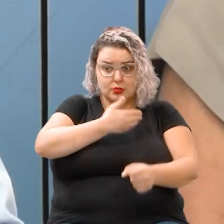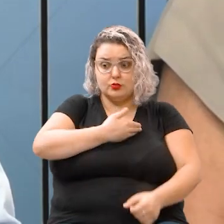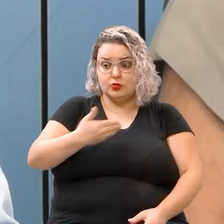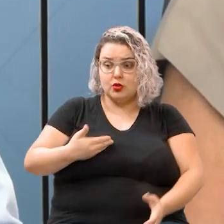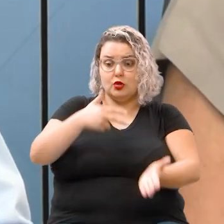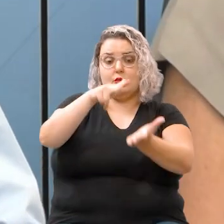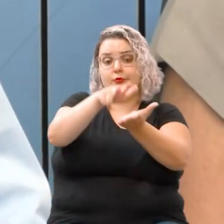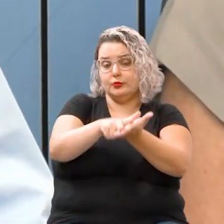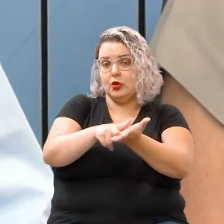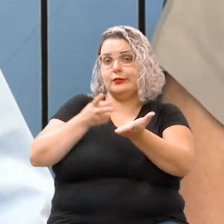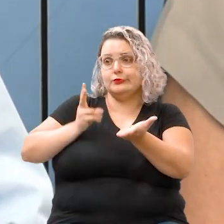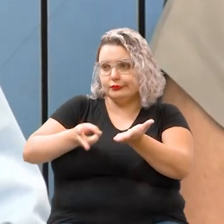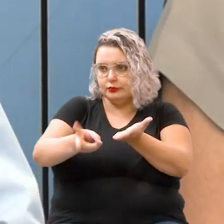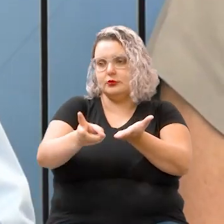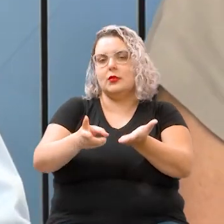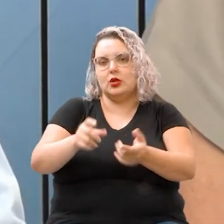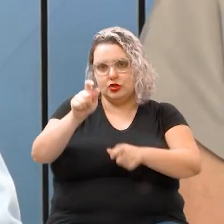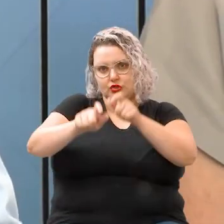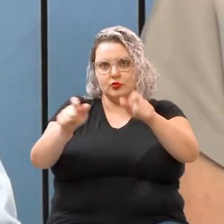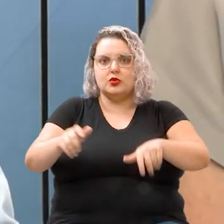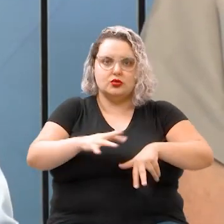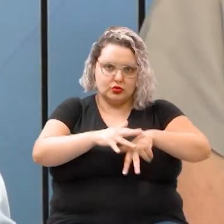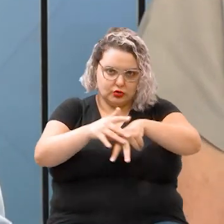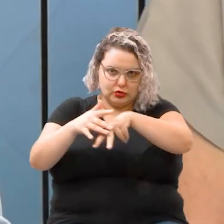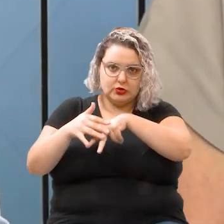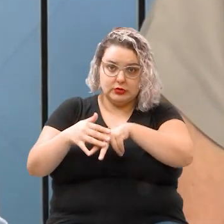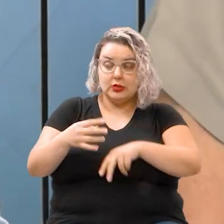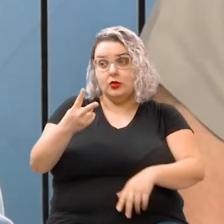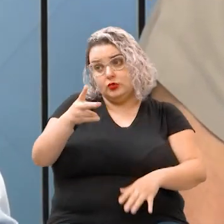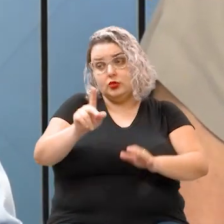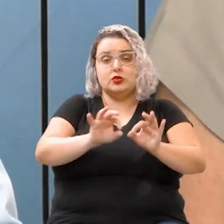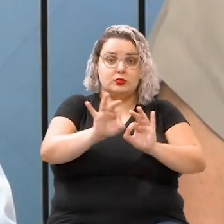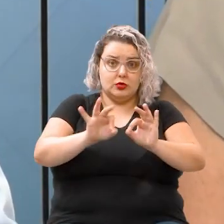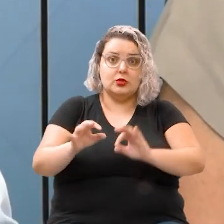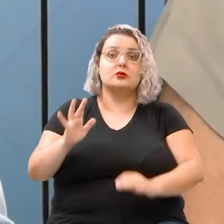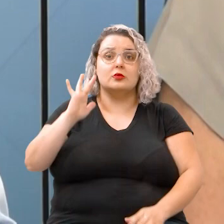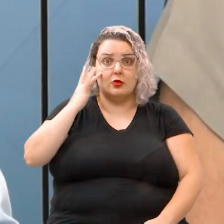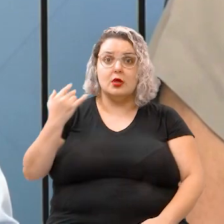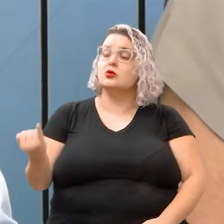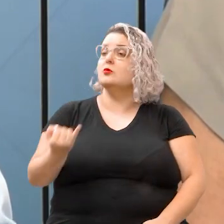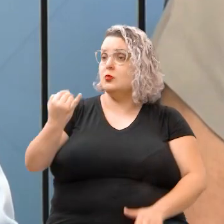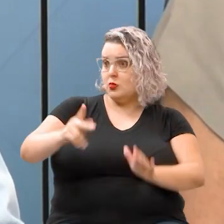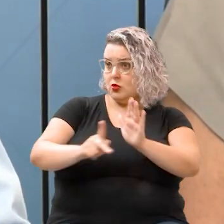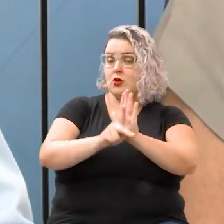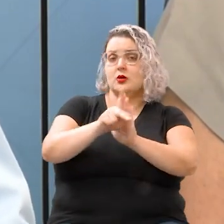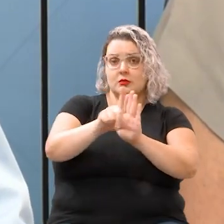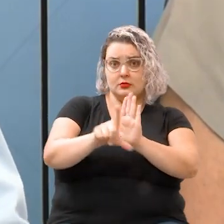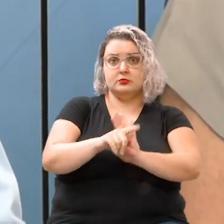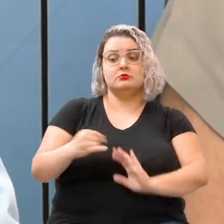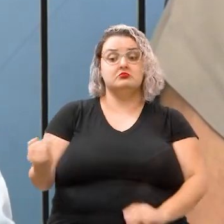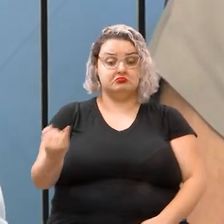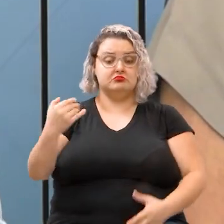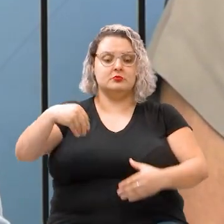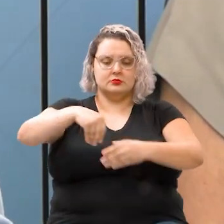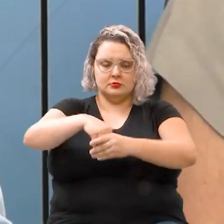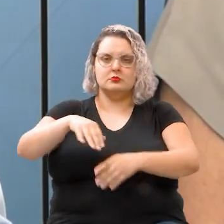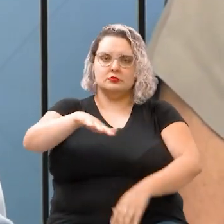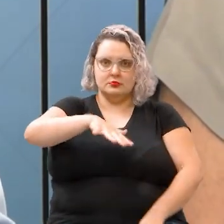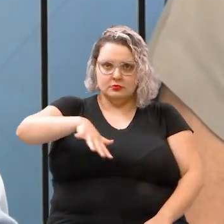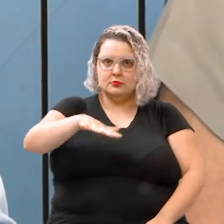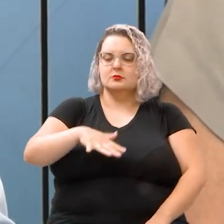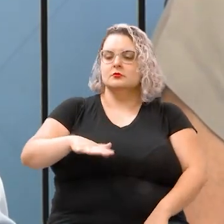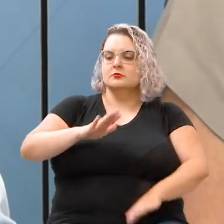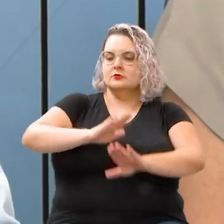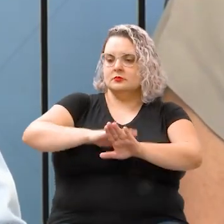internação prolongada de pacientes. Então, são 2 projetos que eu julgo de extrema importância e relevância dentro da minha área de atuação, que é a